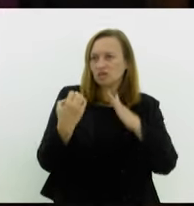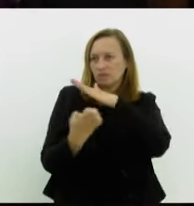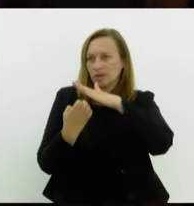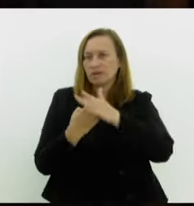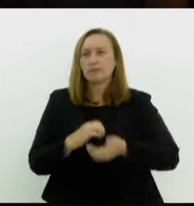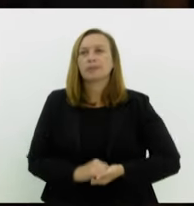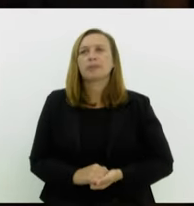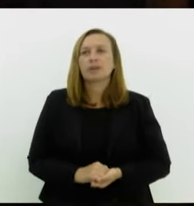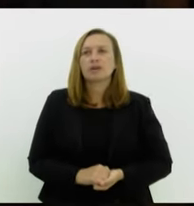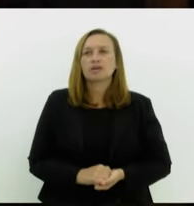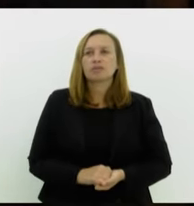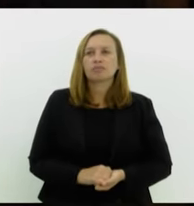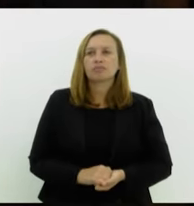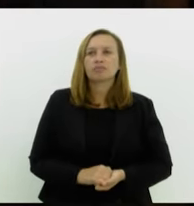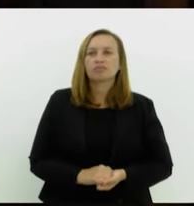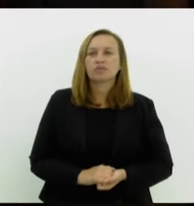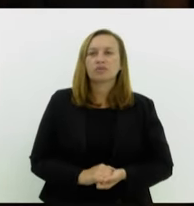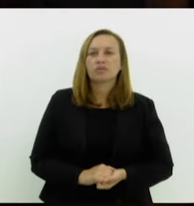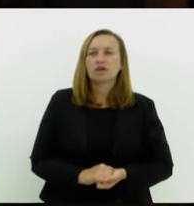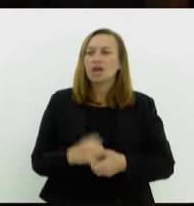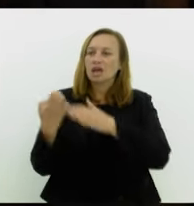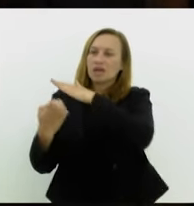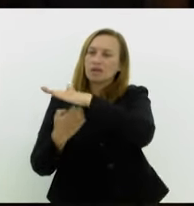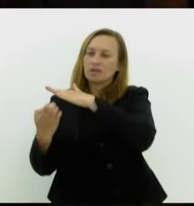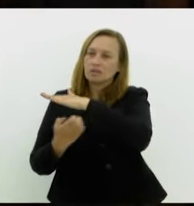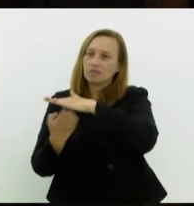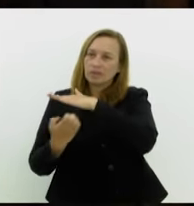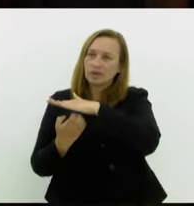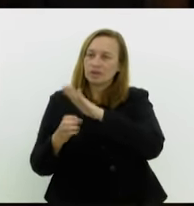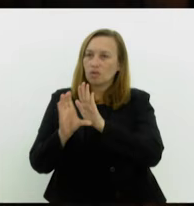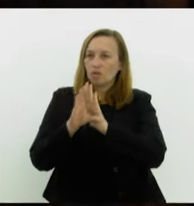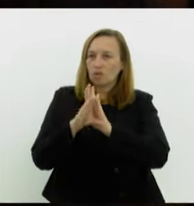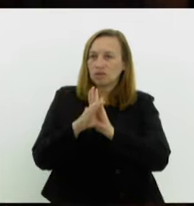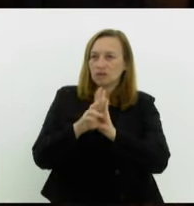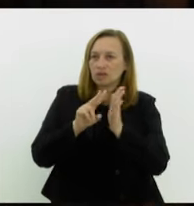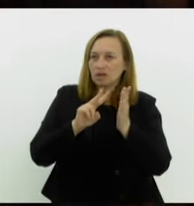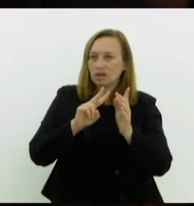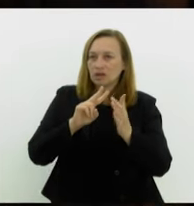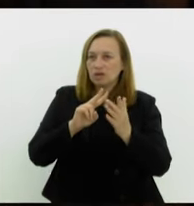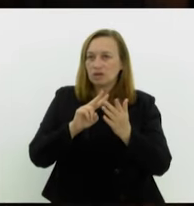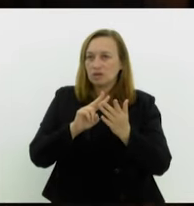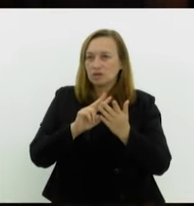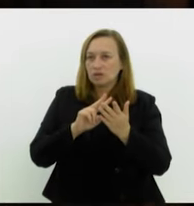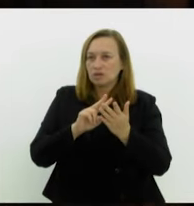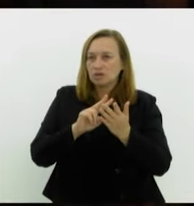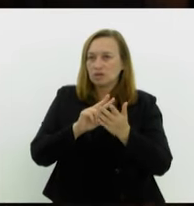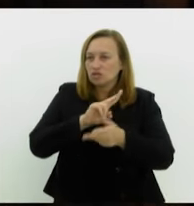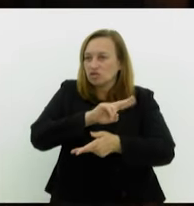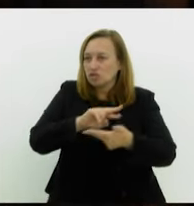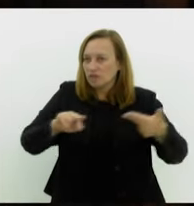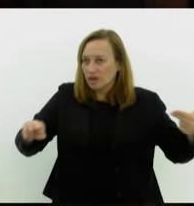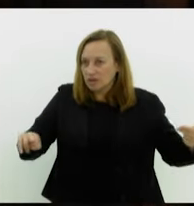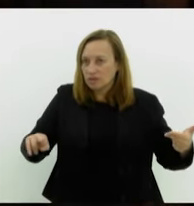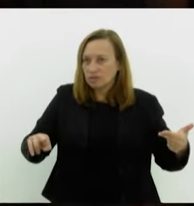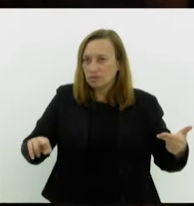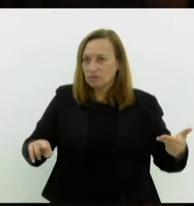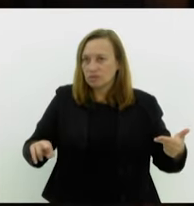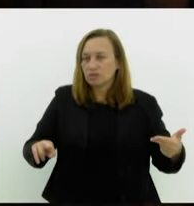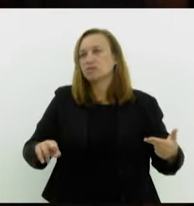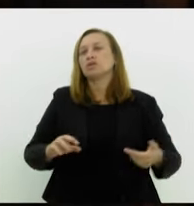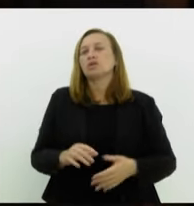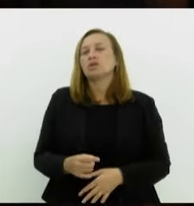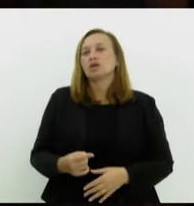olho companhias com conselhos plurais lucram 21% a mais que